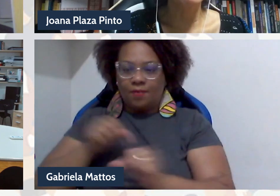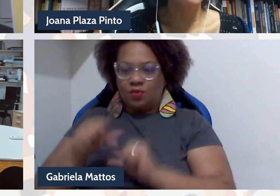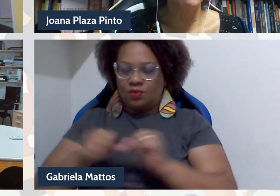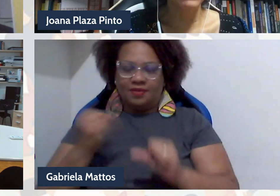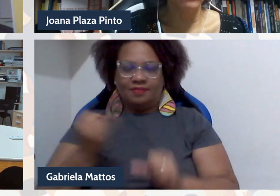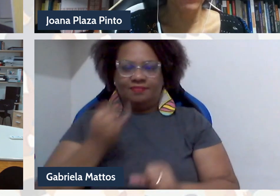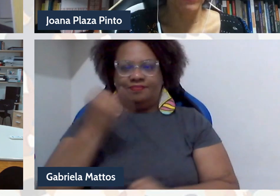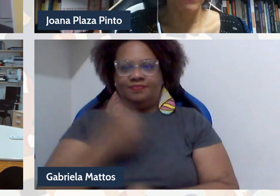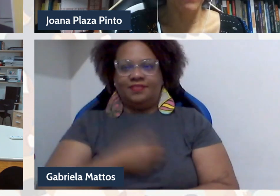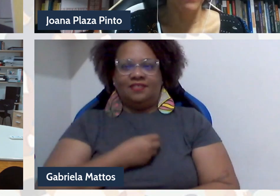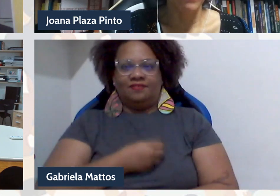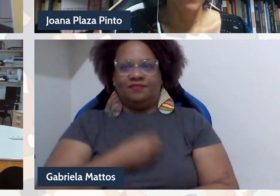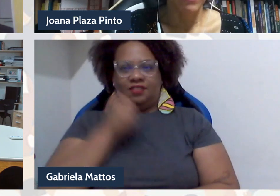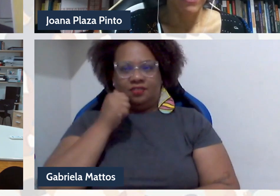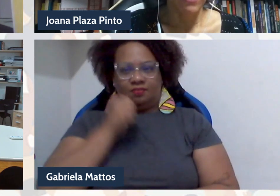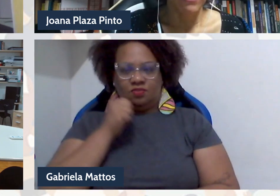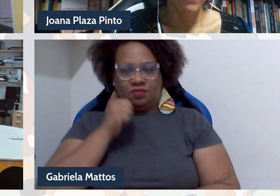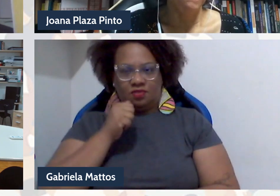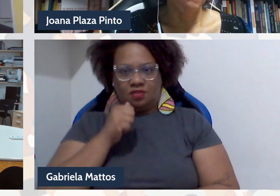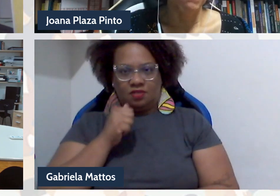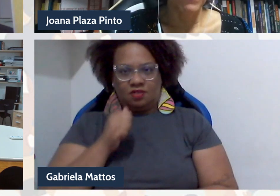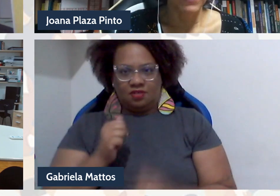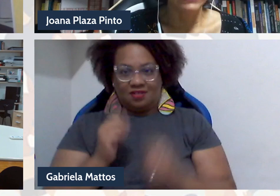um espaço opressor.